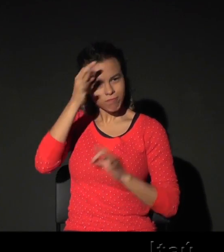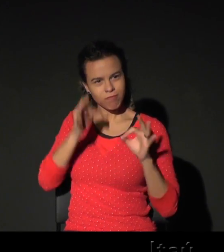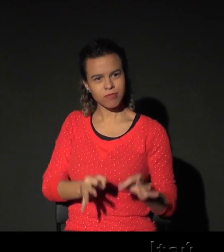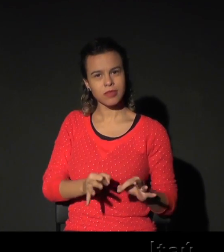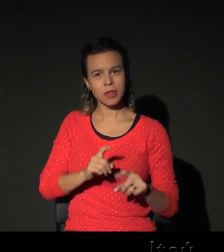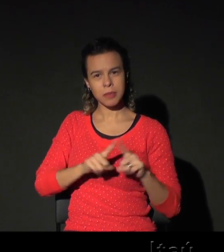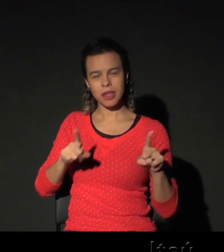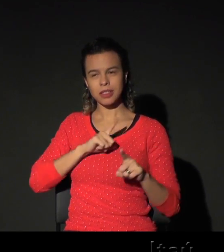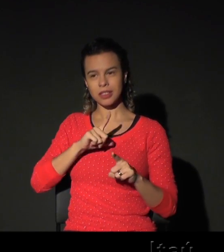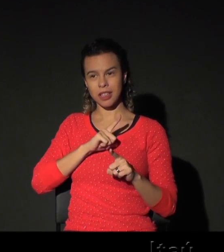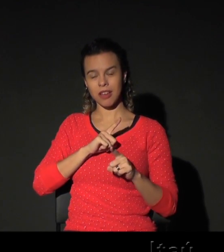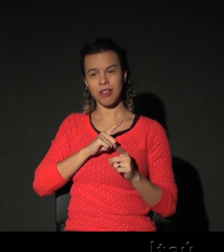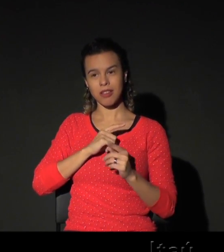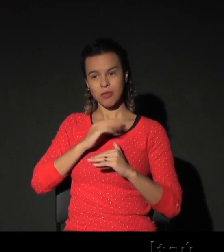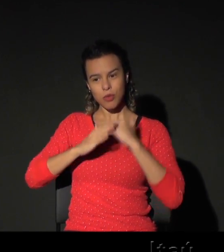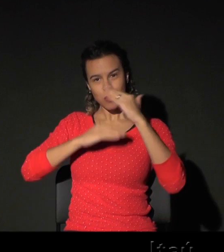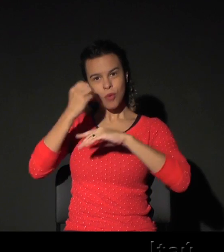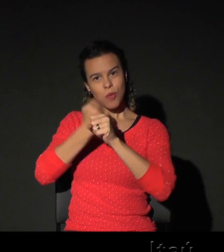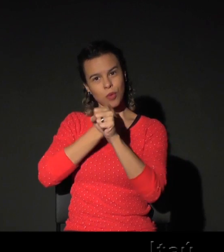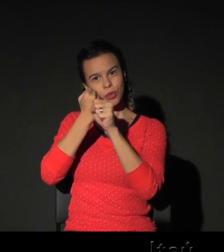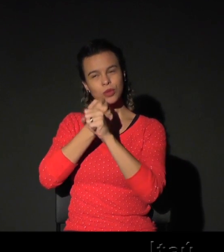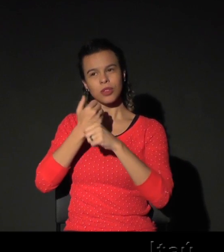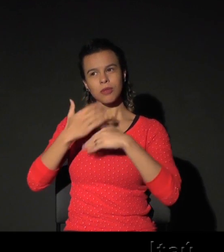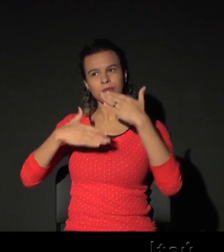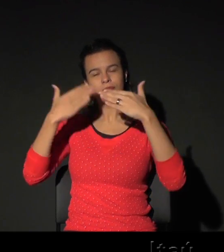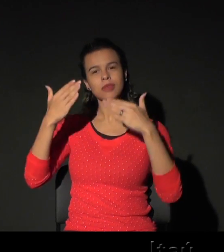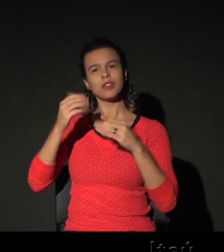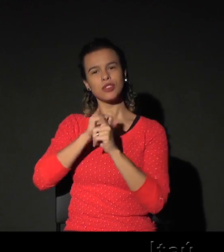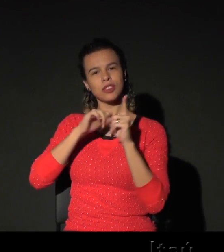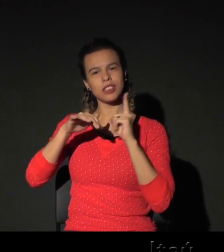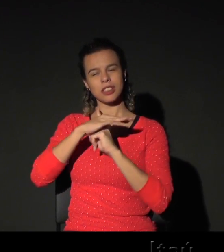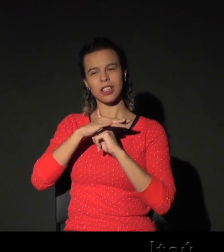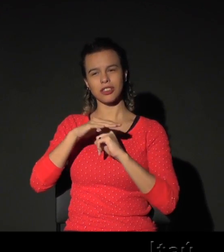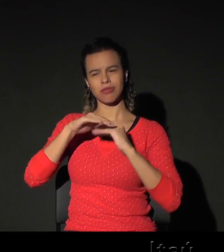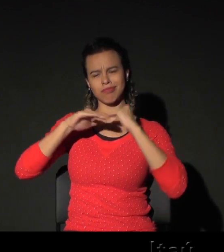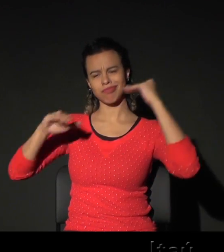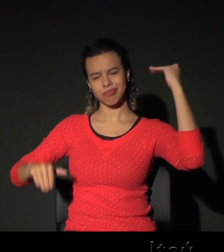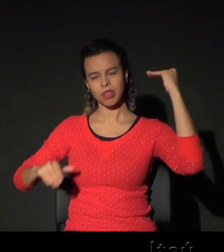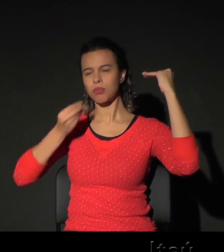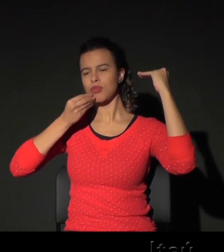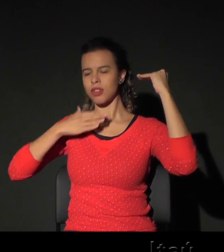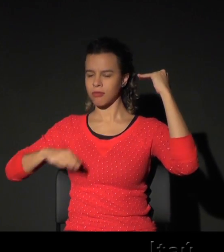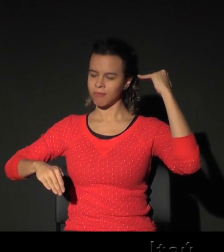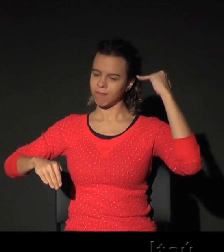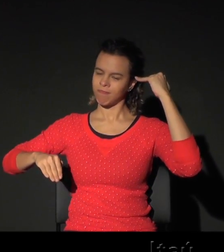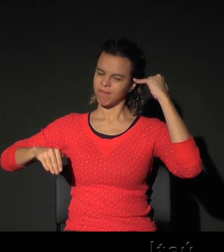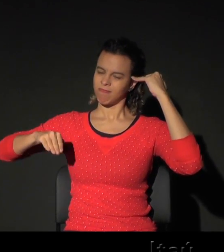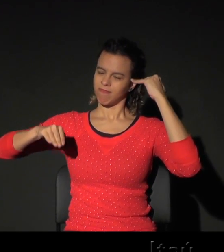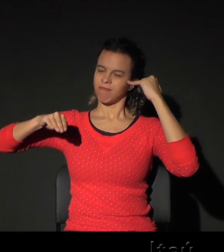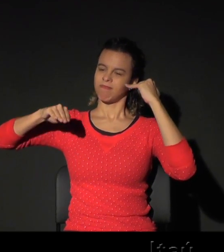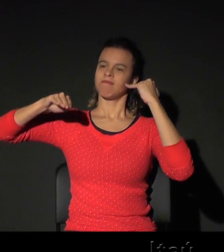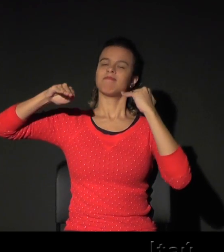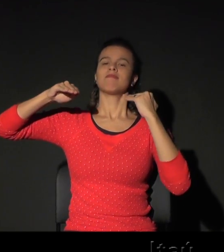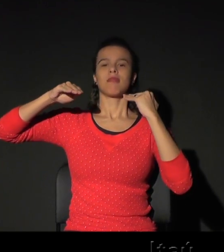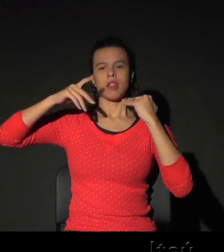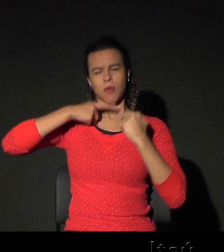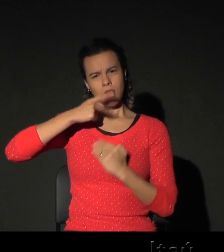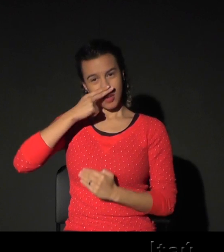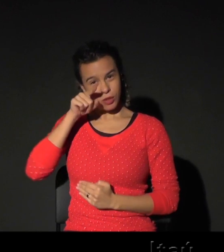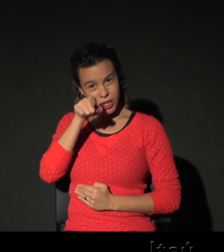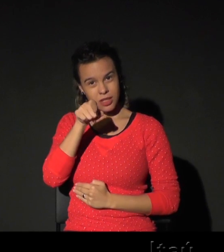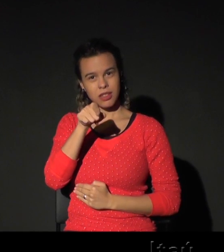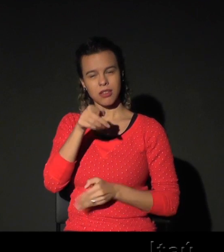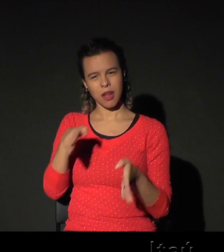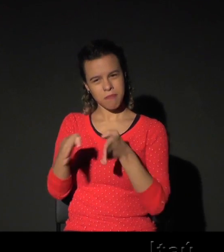Horizonte de construção de uma sociedade em que essa assimetria pelo menos fosse né diminuída Eu acho que isso é é decisivo esse tipo de